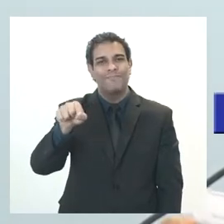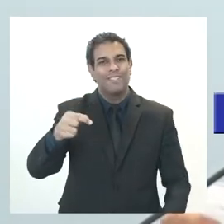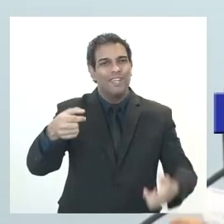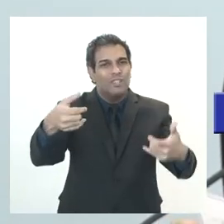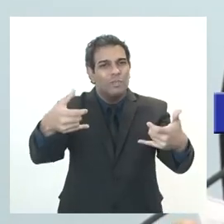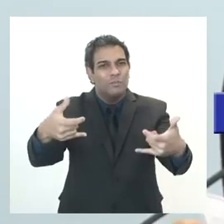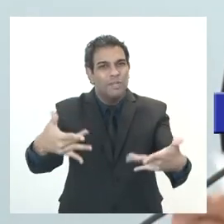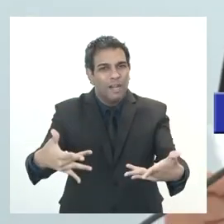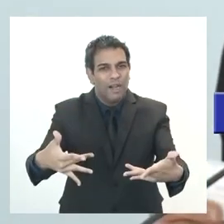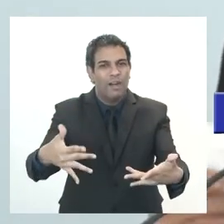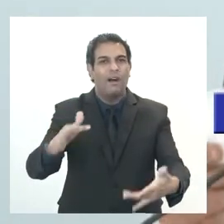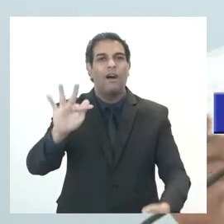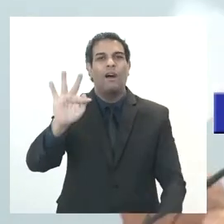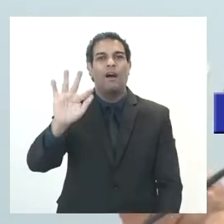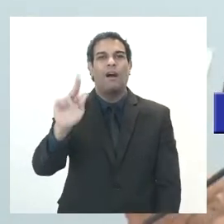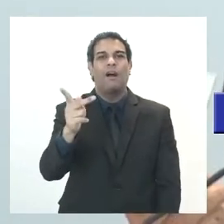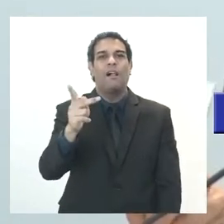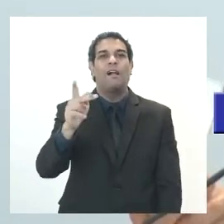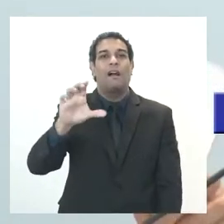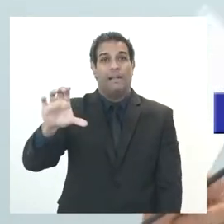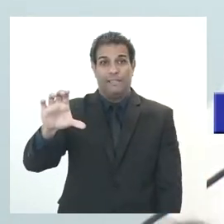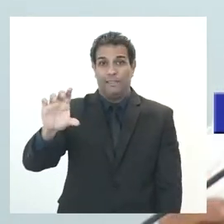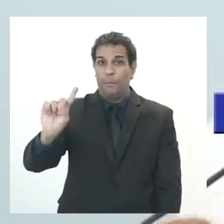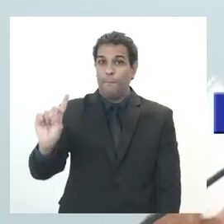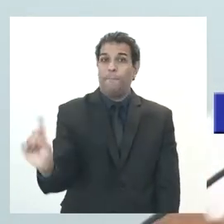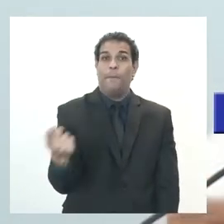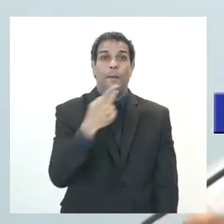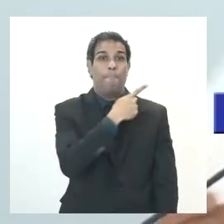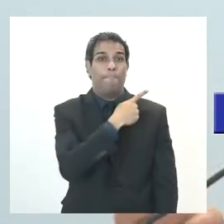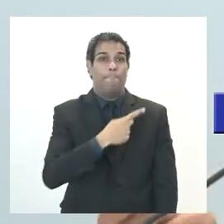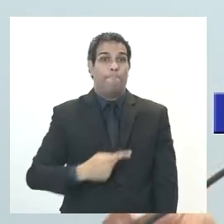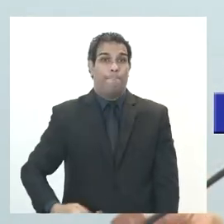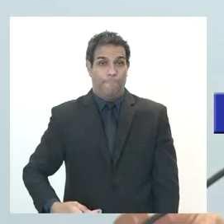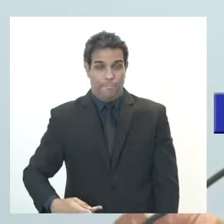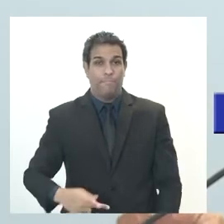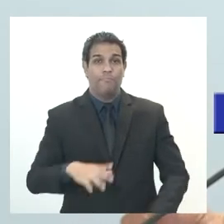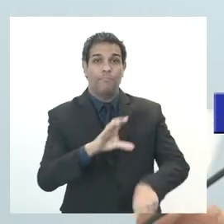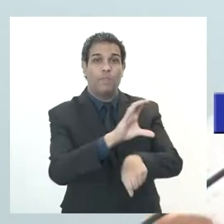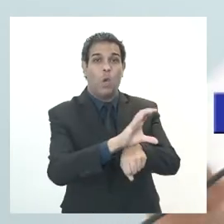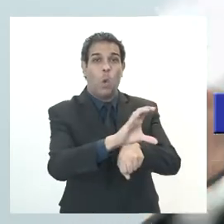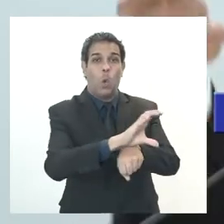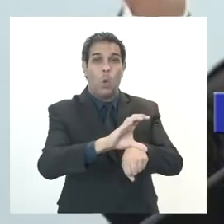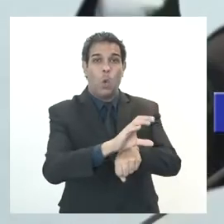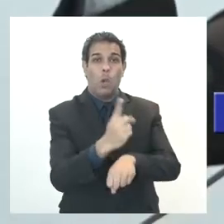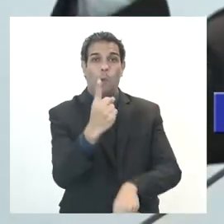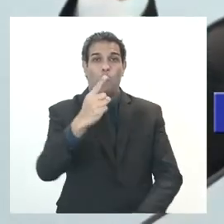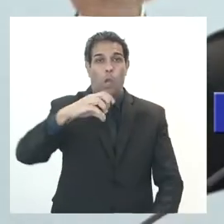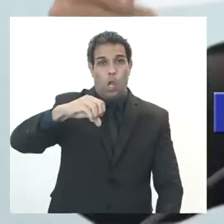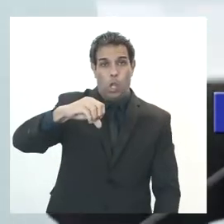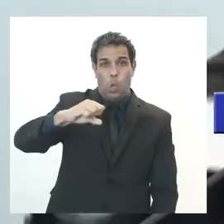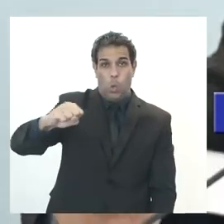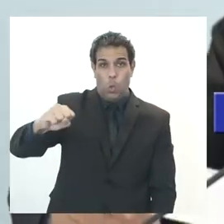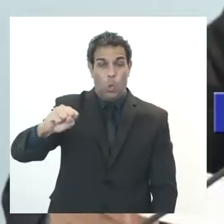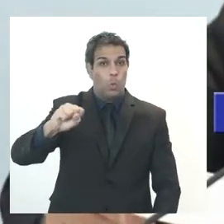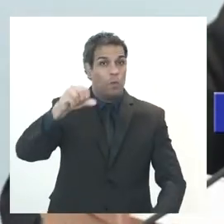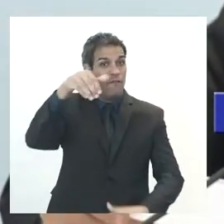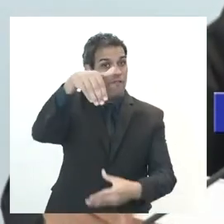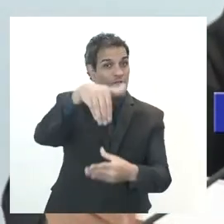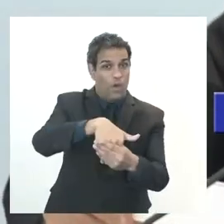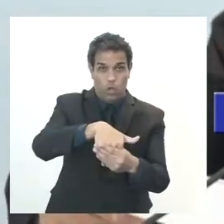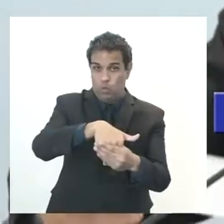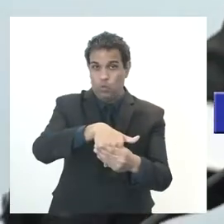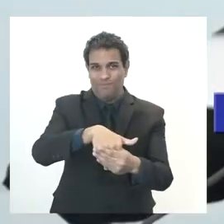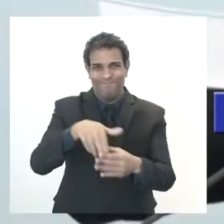Mello o primeiro presidente eleito depois da Constituição de 88 eleito pelo voto direto